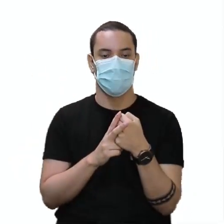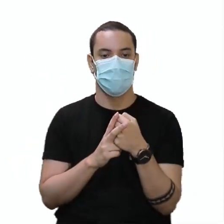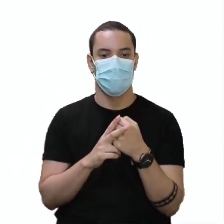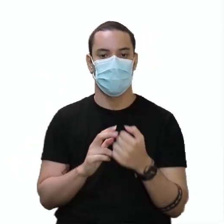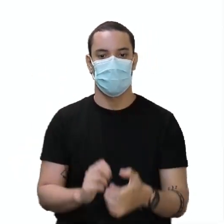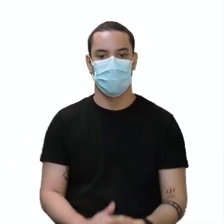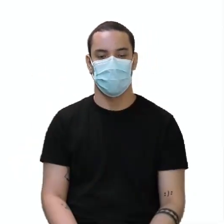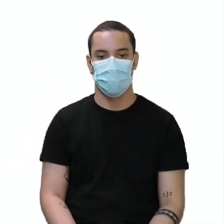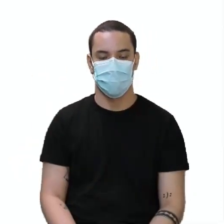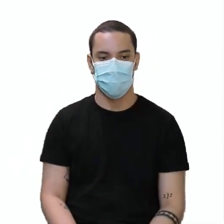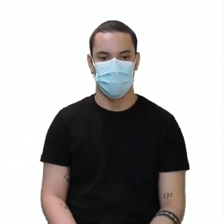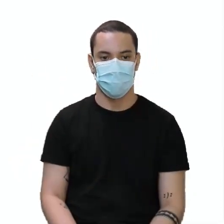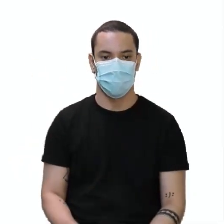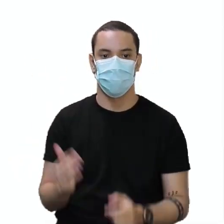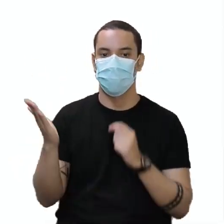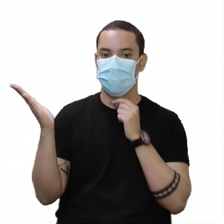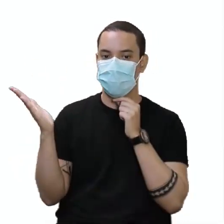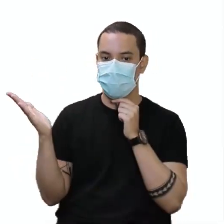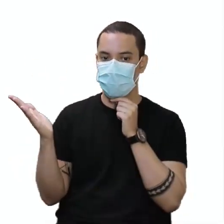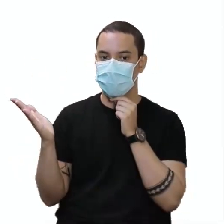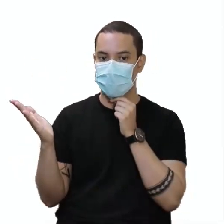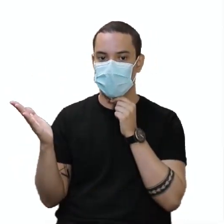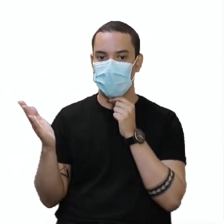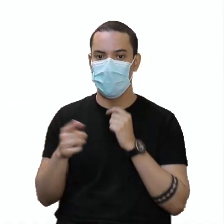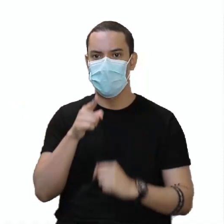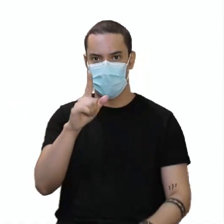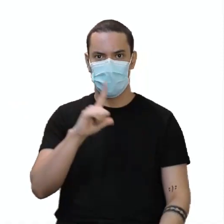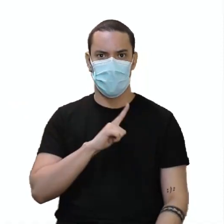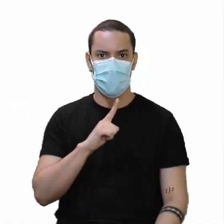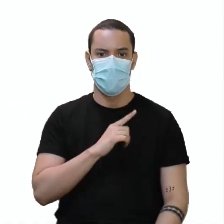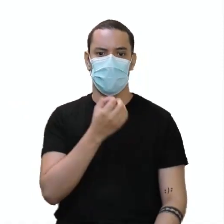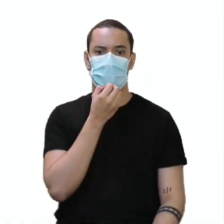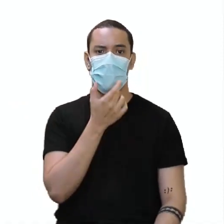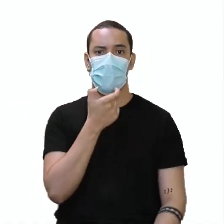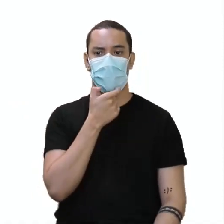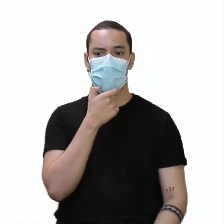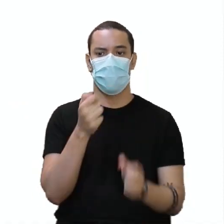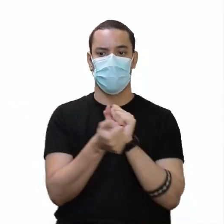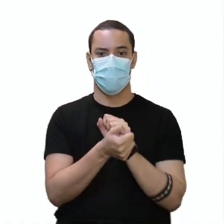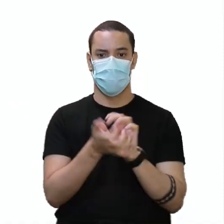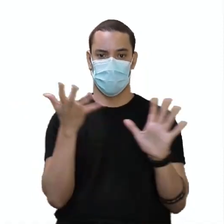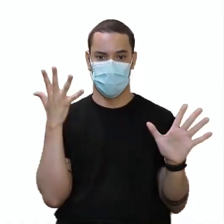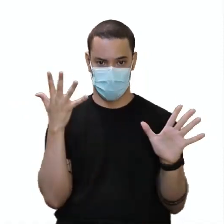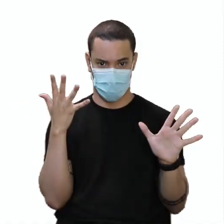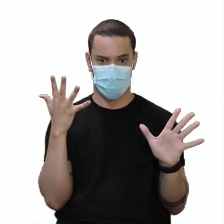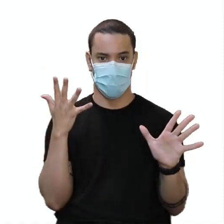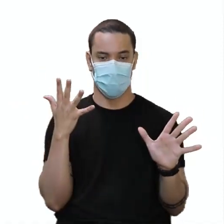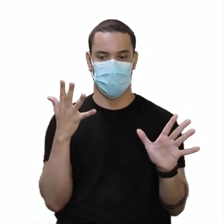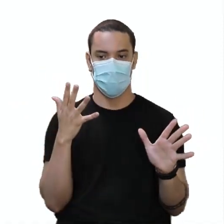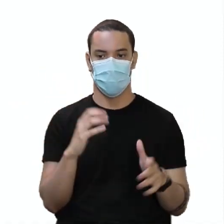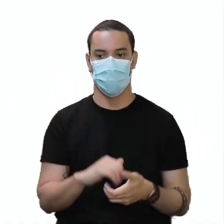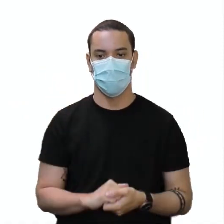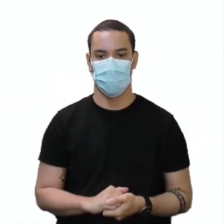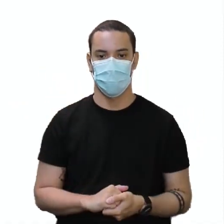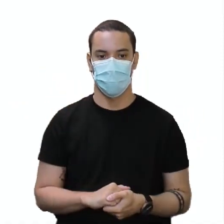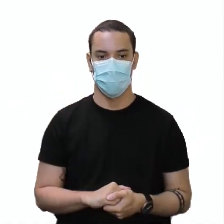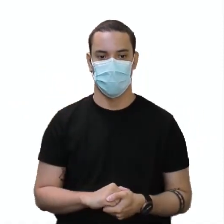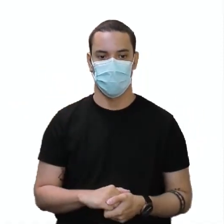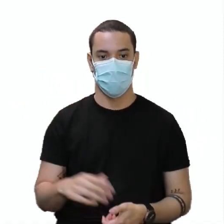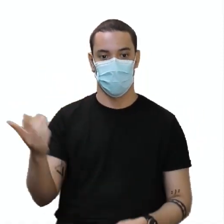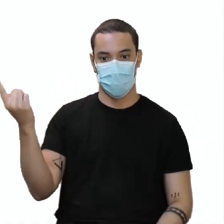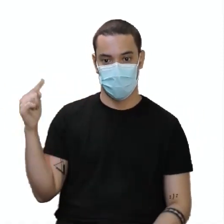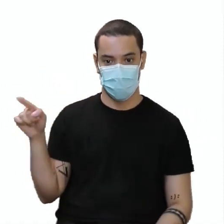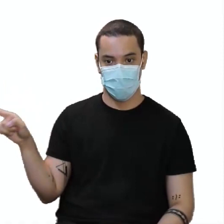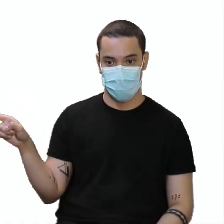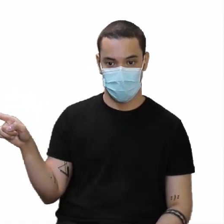have good English, você tem um bom inglês, o seu inglês ele é bom. Bom. You